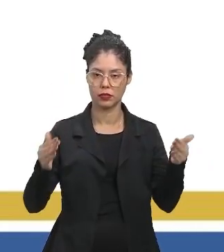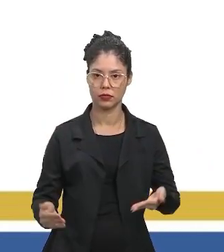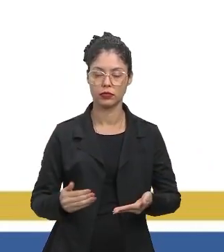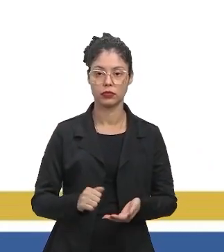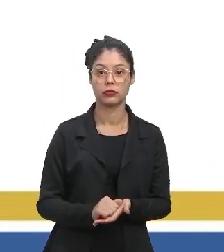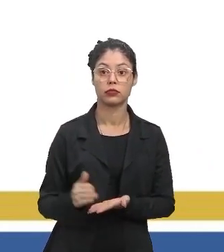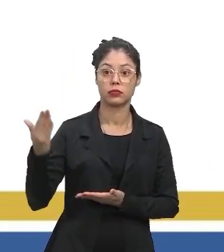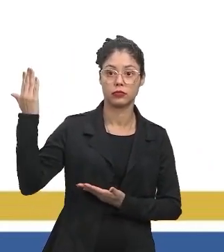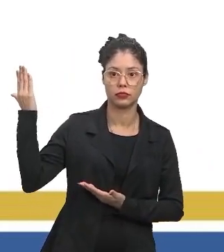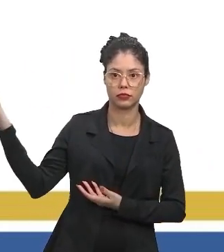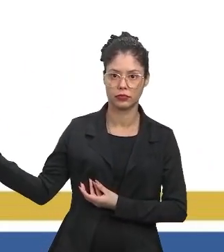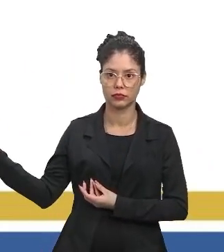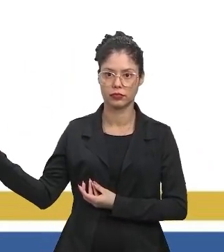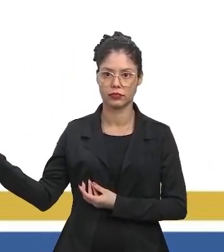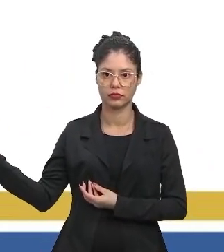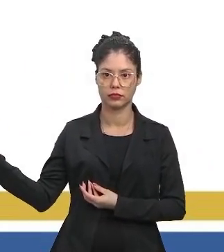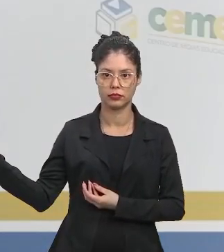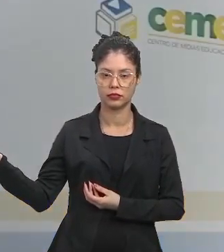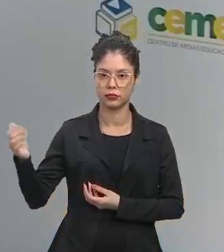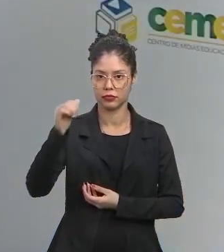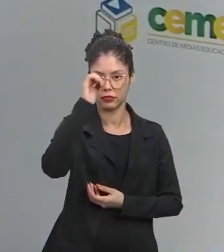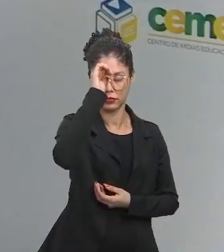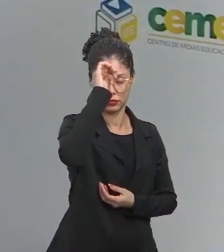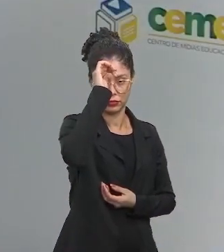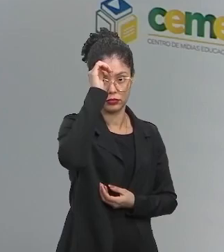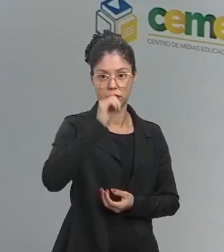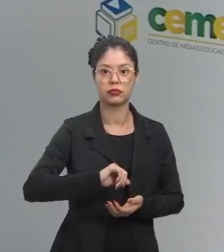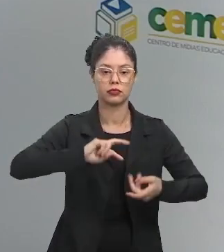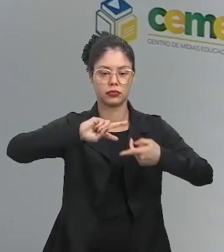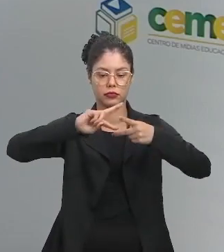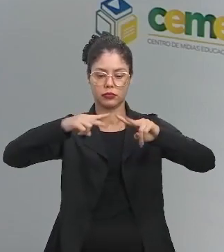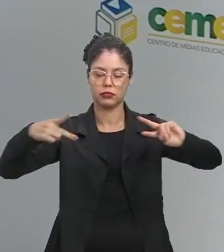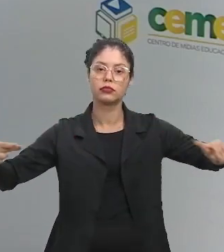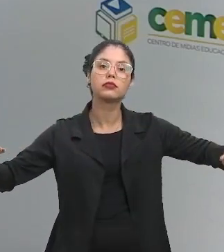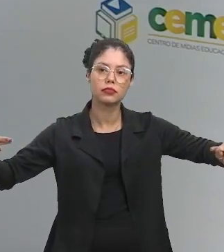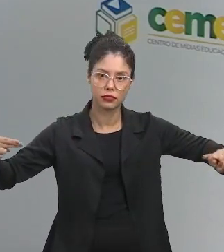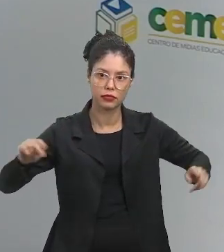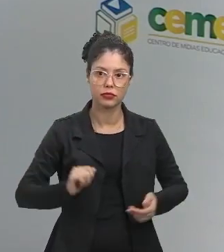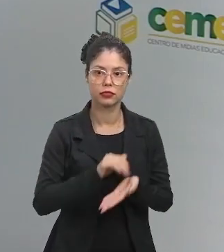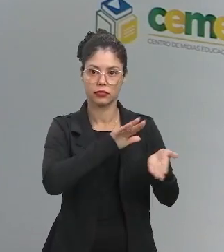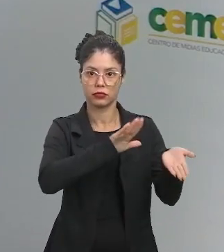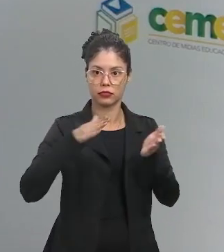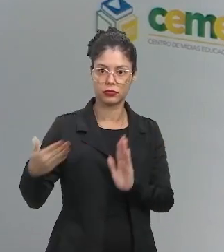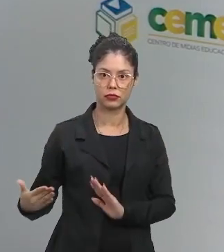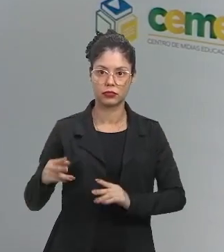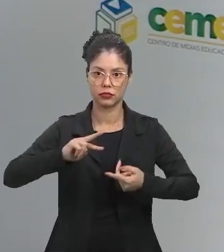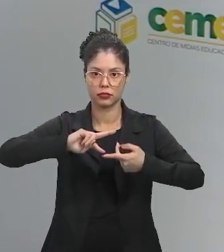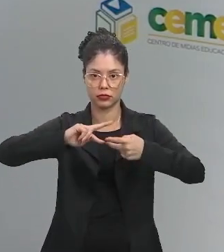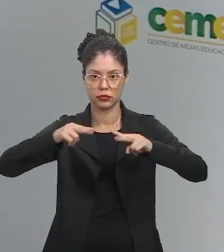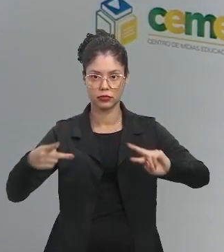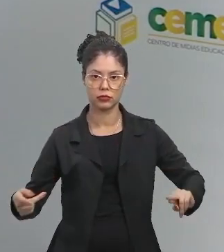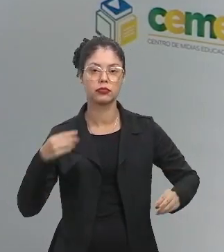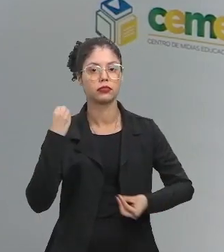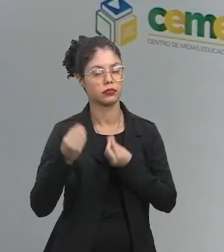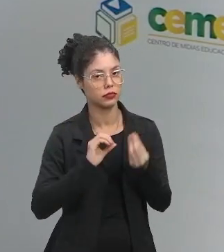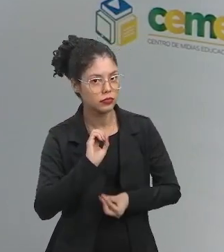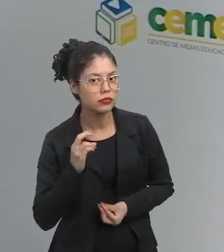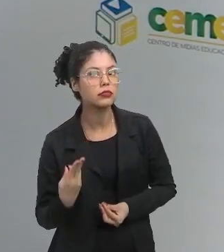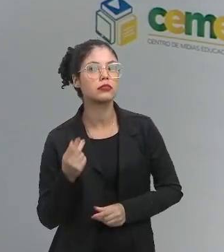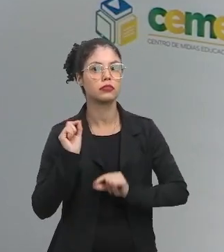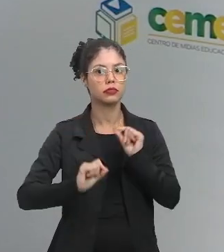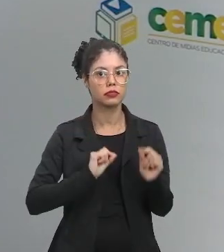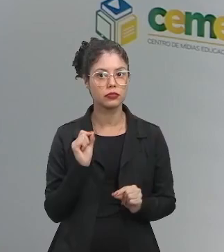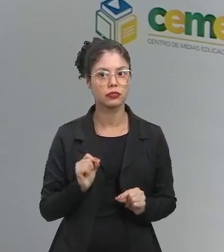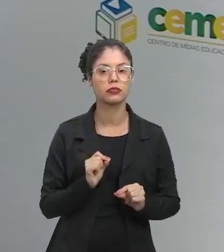esse rapaz aqui? Ele é o DNA, é parte do nosso cromossomo, ou seja,